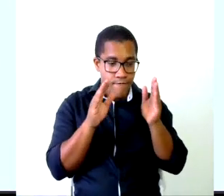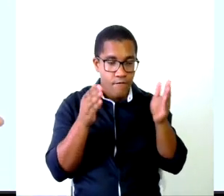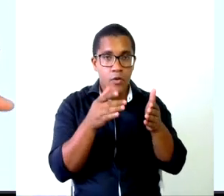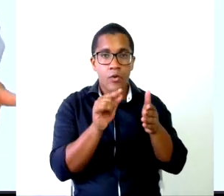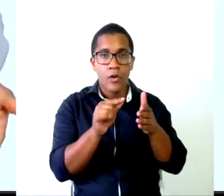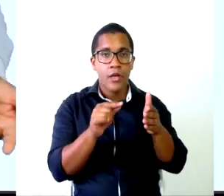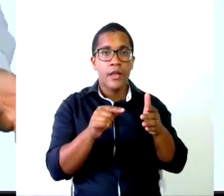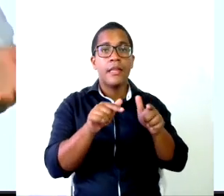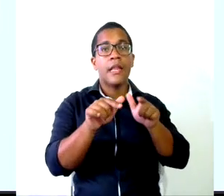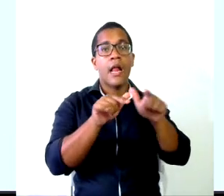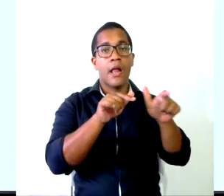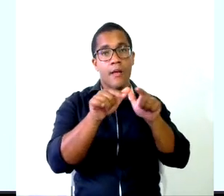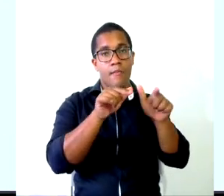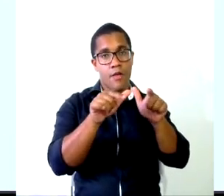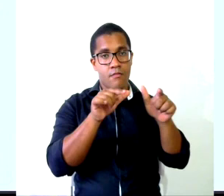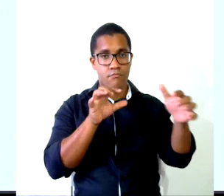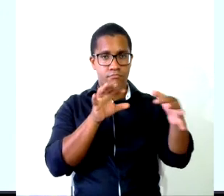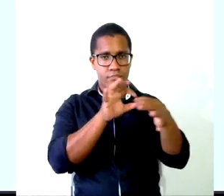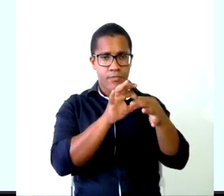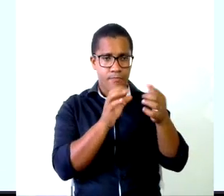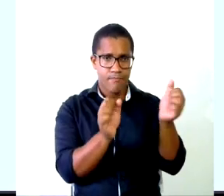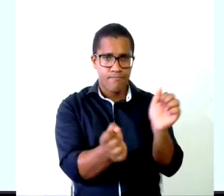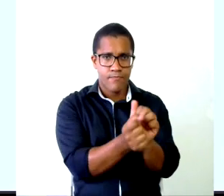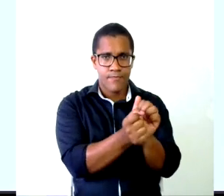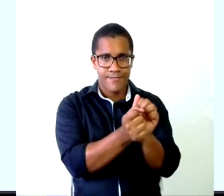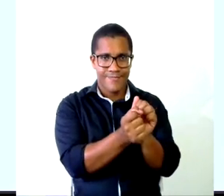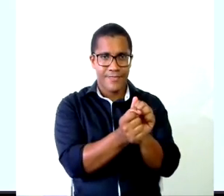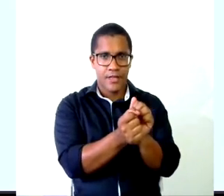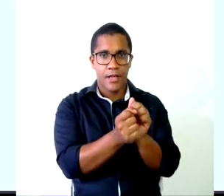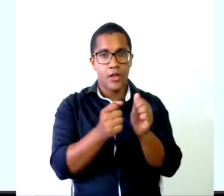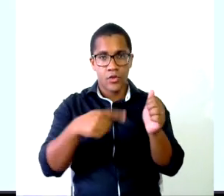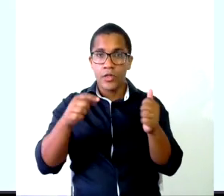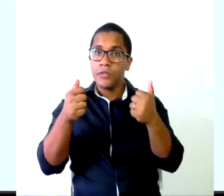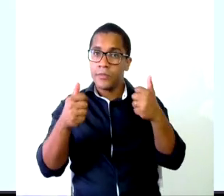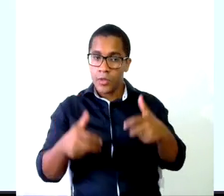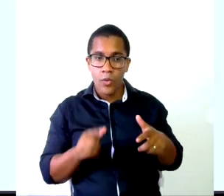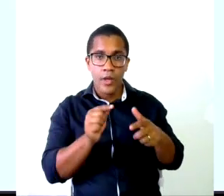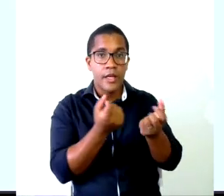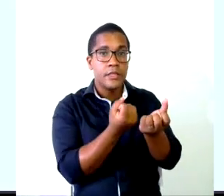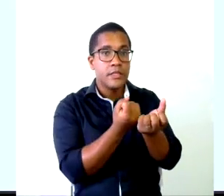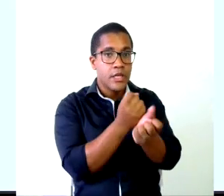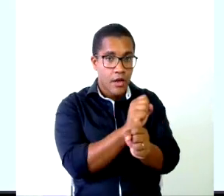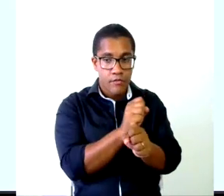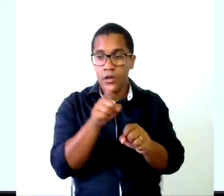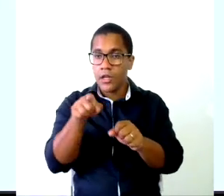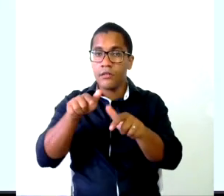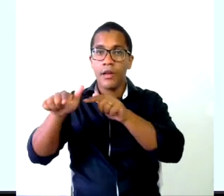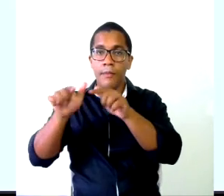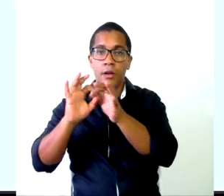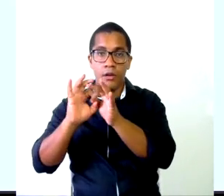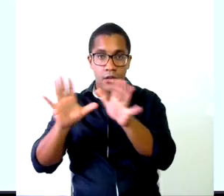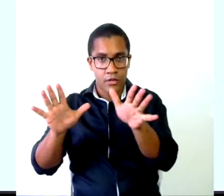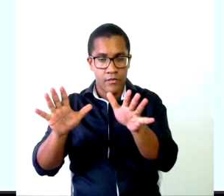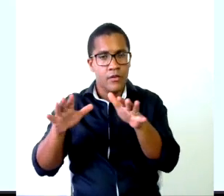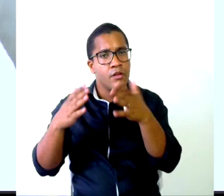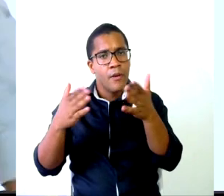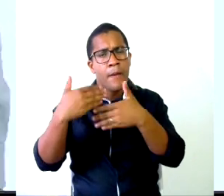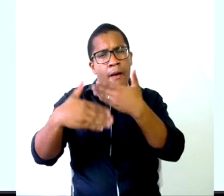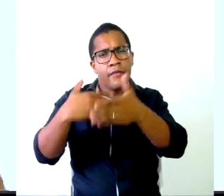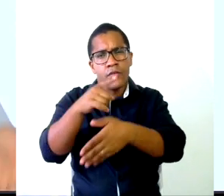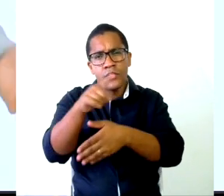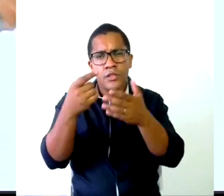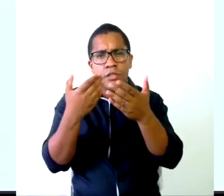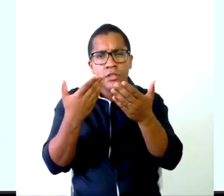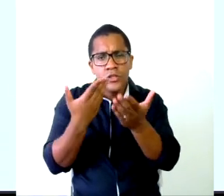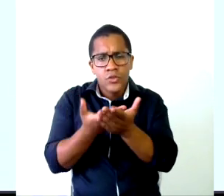trabalho, né? Quem está falando de escravidão e trabalho livre. Quando vocês forem